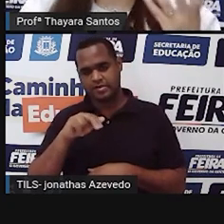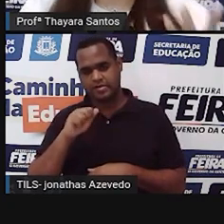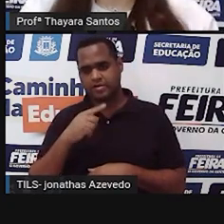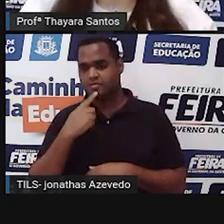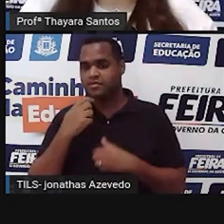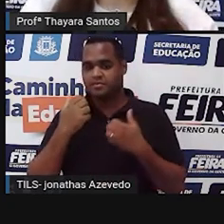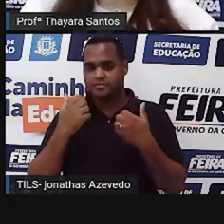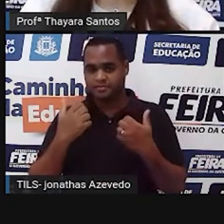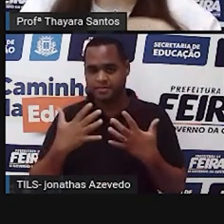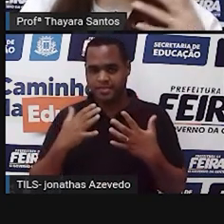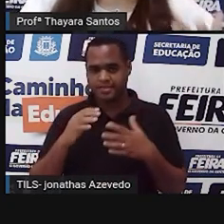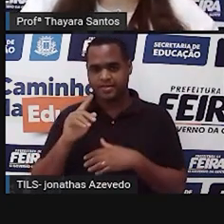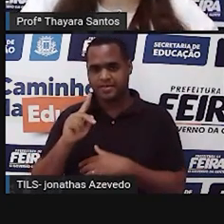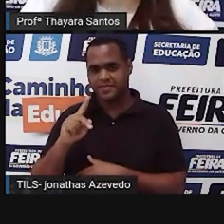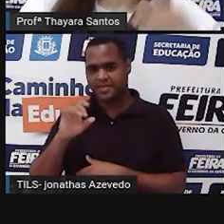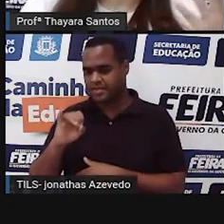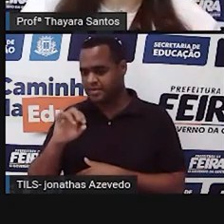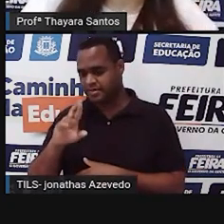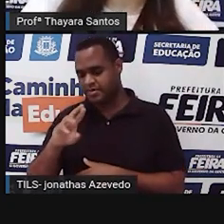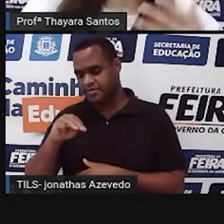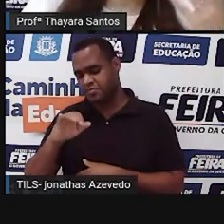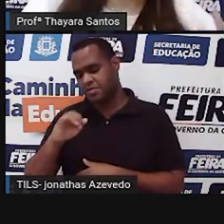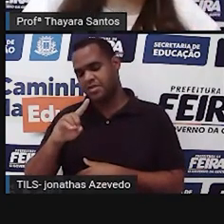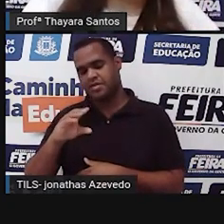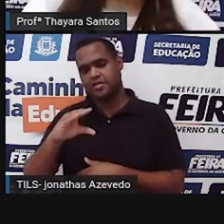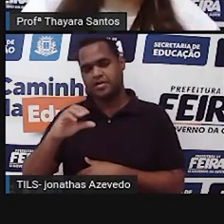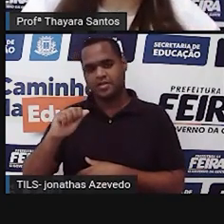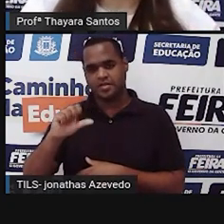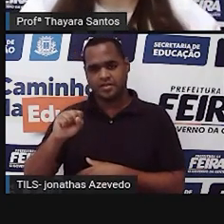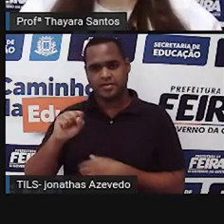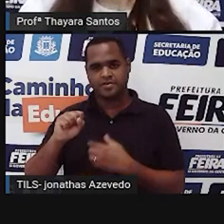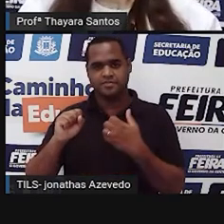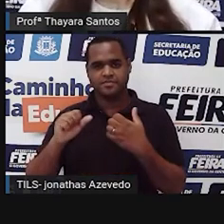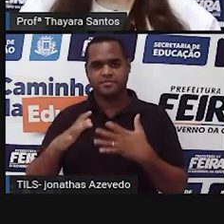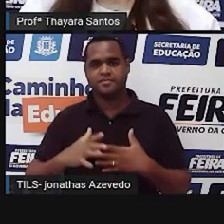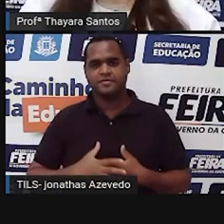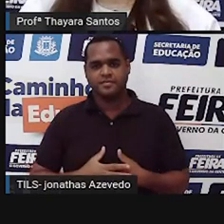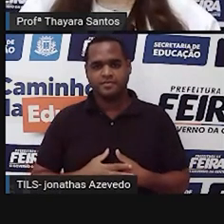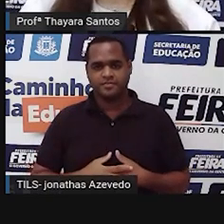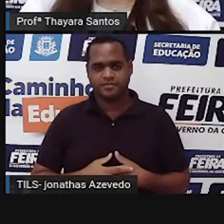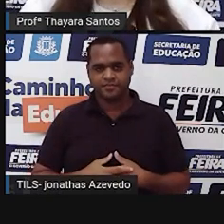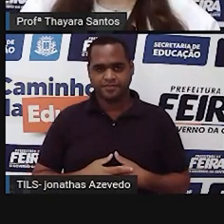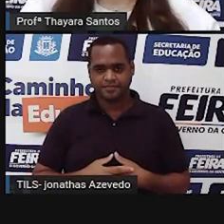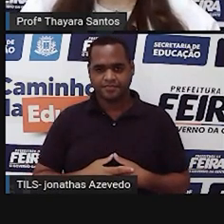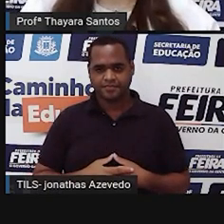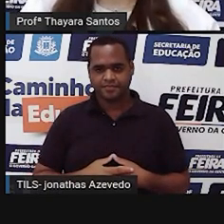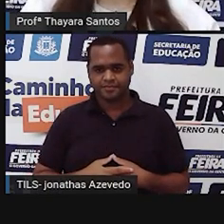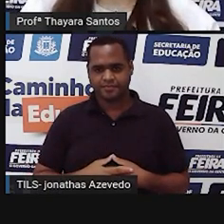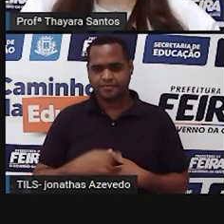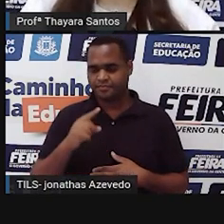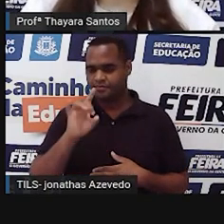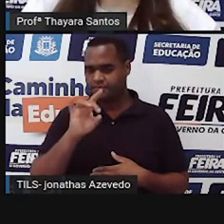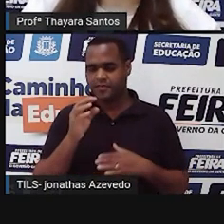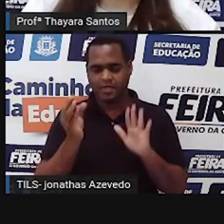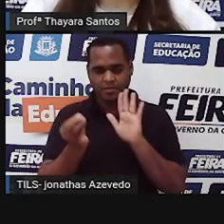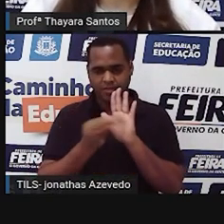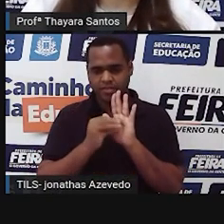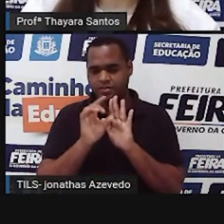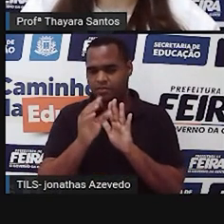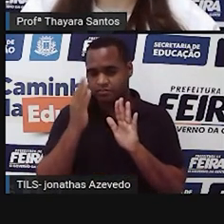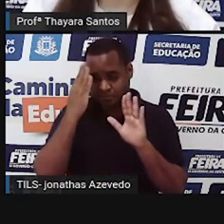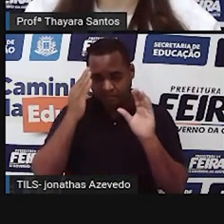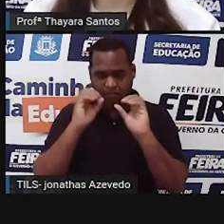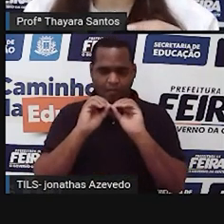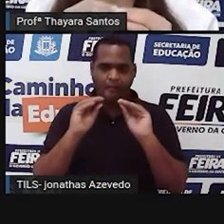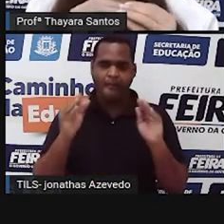pirimídicas, que são a base de pirimidina. Aqui eu coloquei só para vocês entenderem